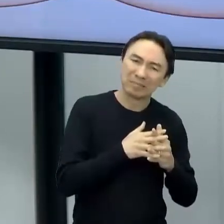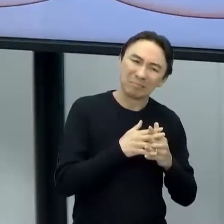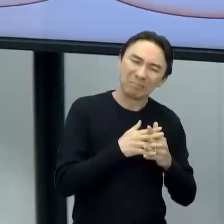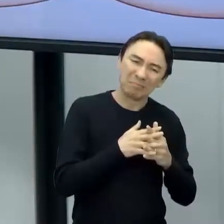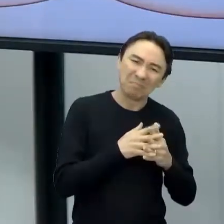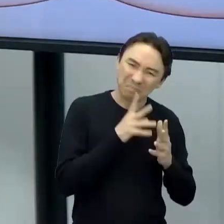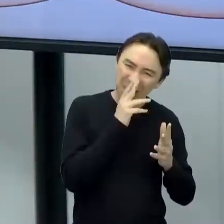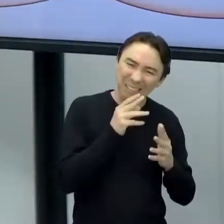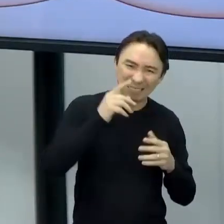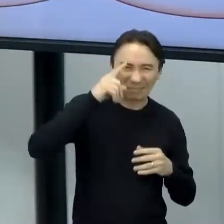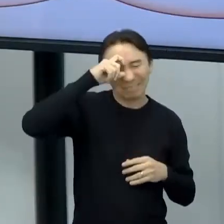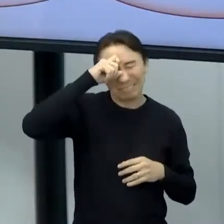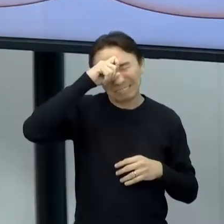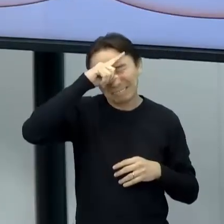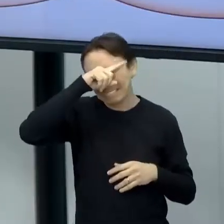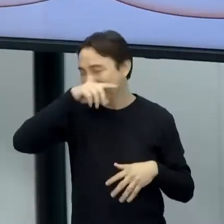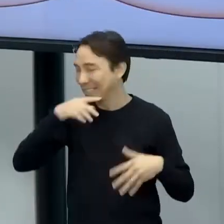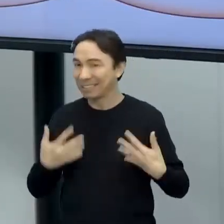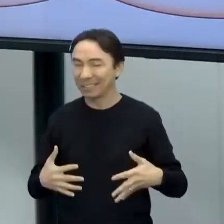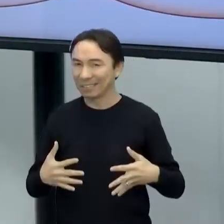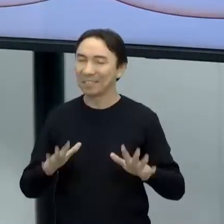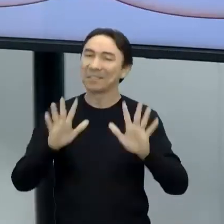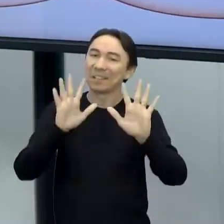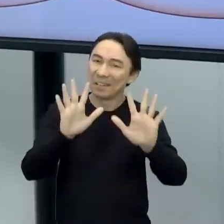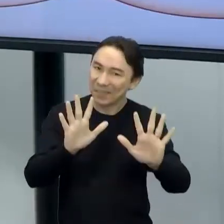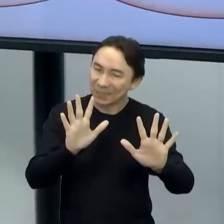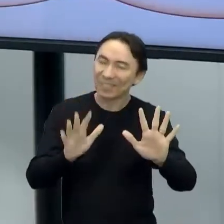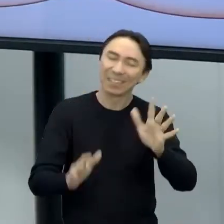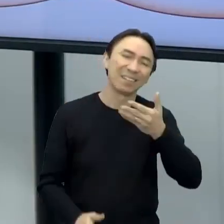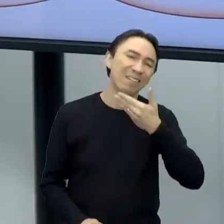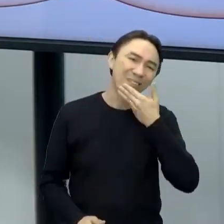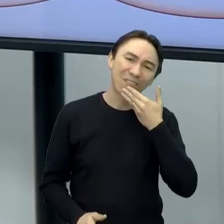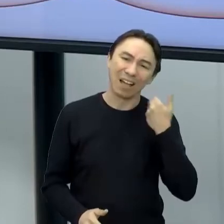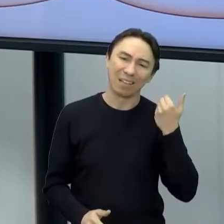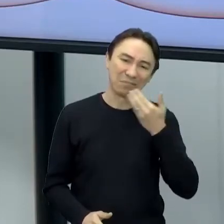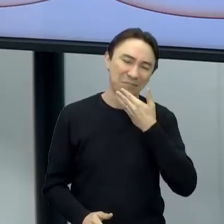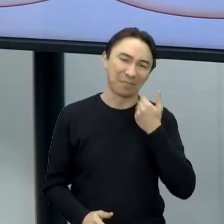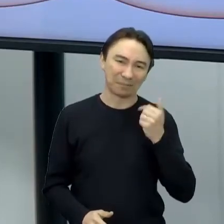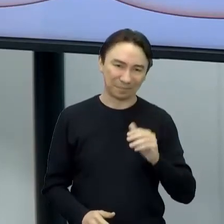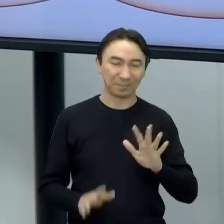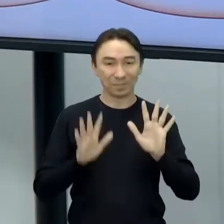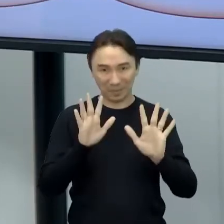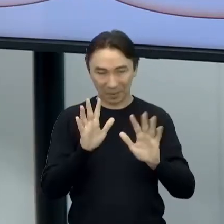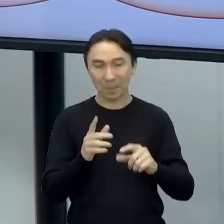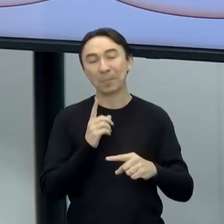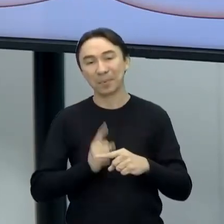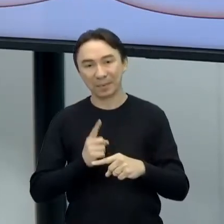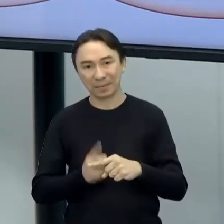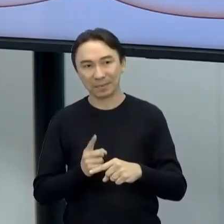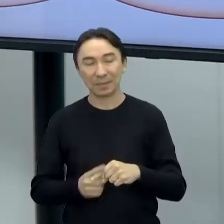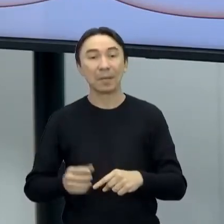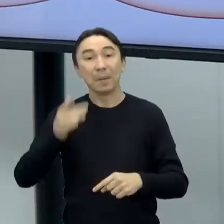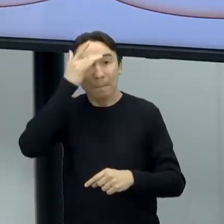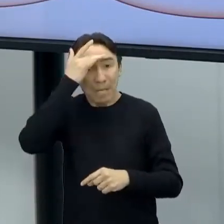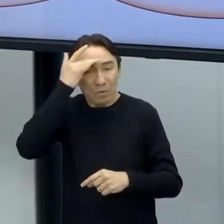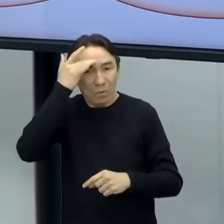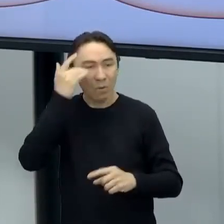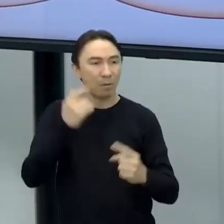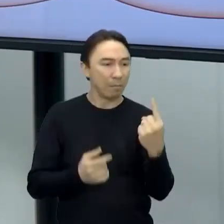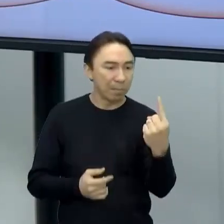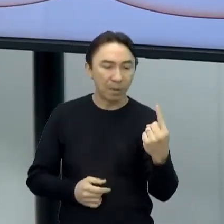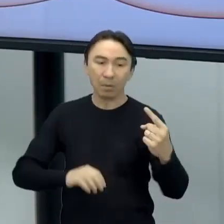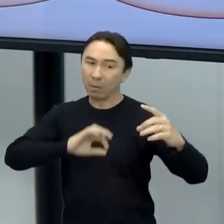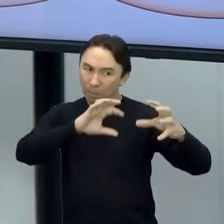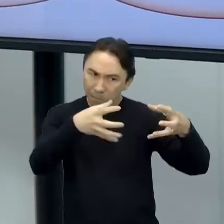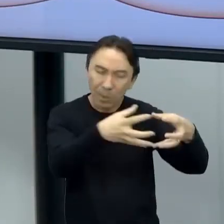mas é mais fácil do que vocês imaginam. Porque a partir do momento que vocês conseguem focar nesse público-alvo, vocês